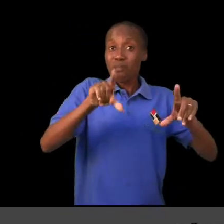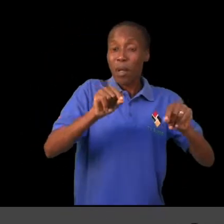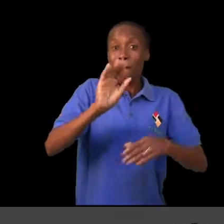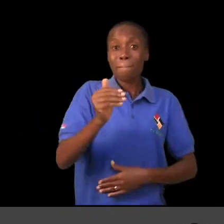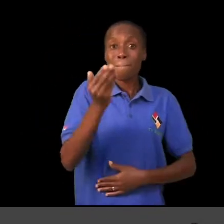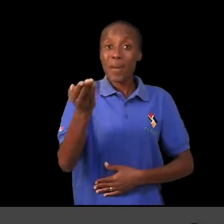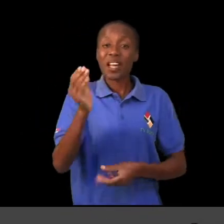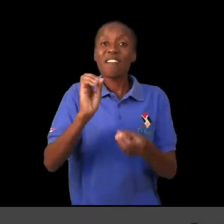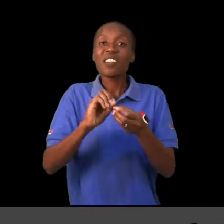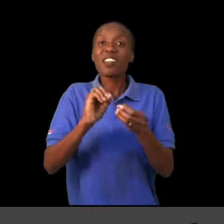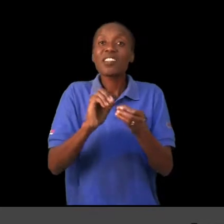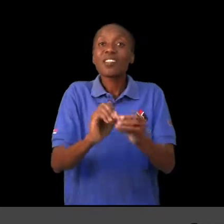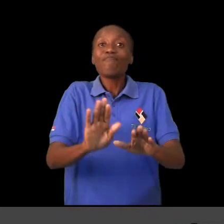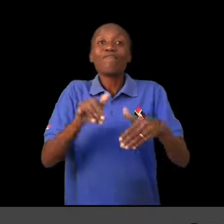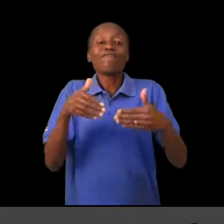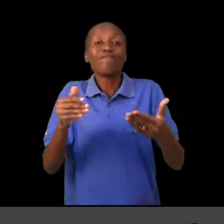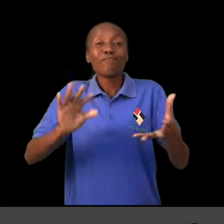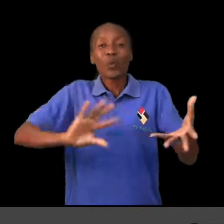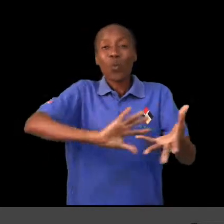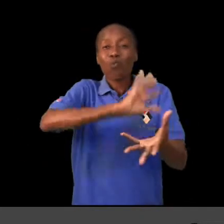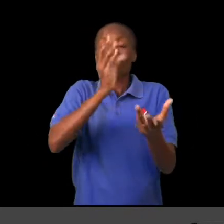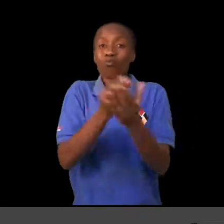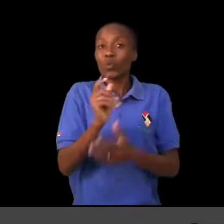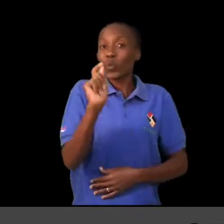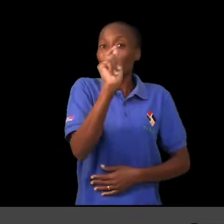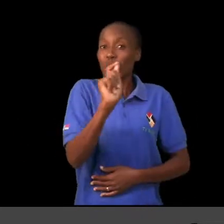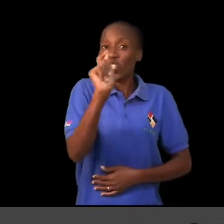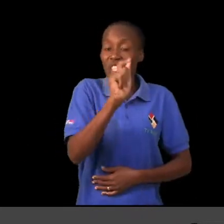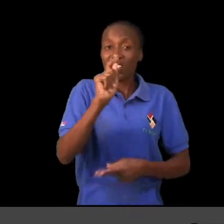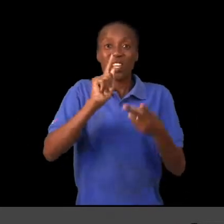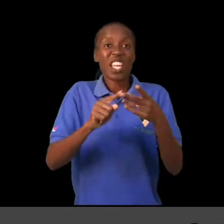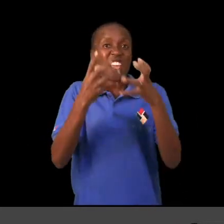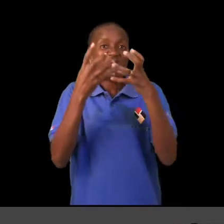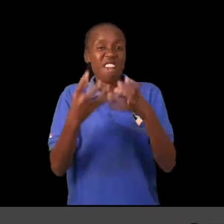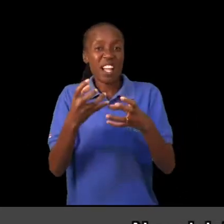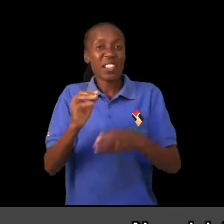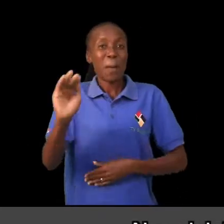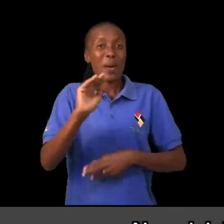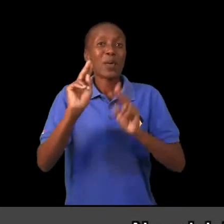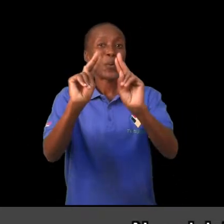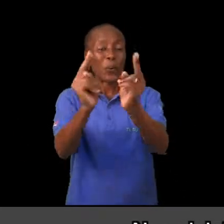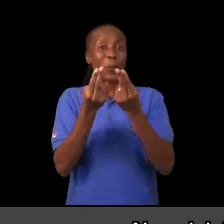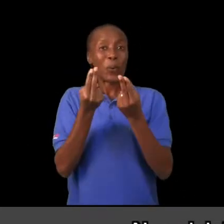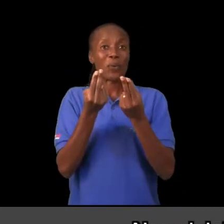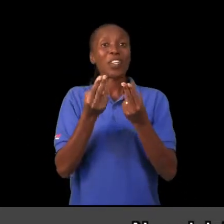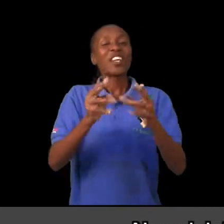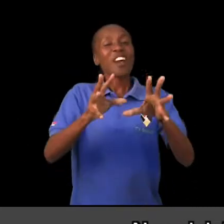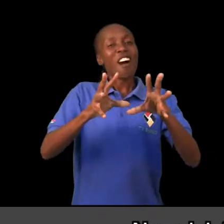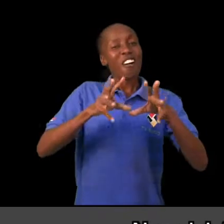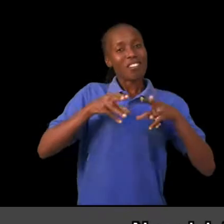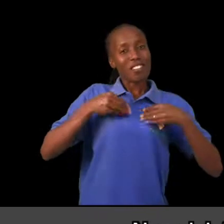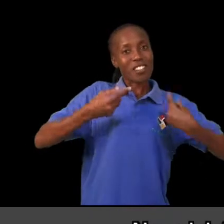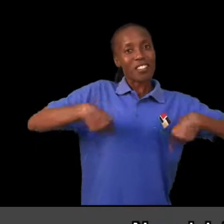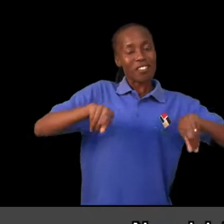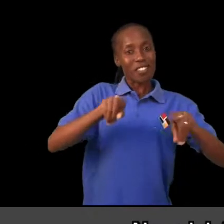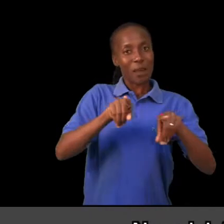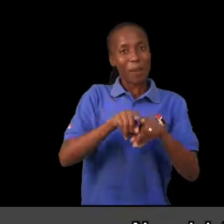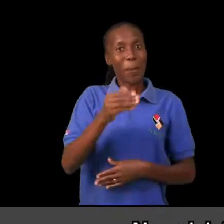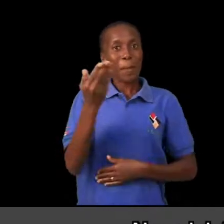atualizados nas autarquias para eleições presenciais e na eleição dos governadores